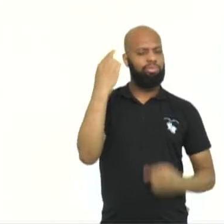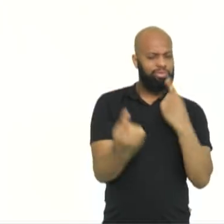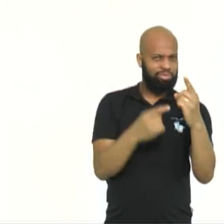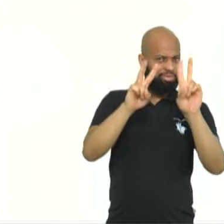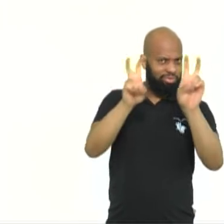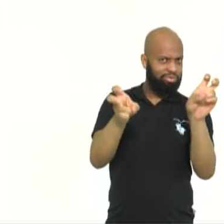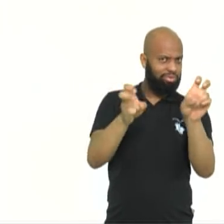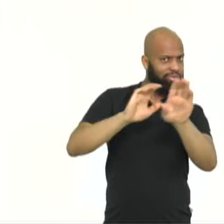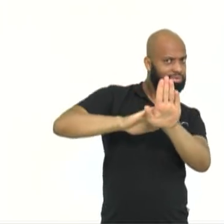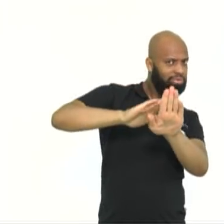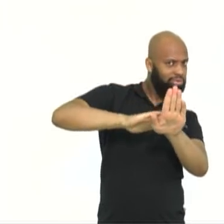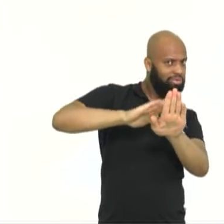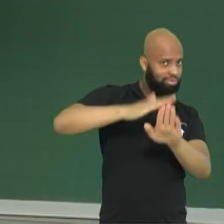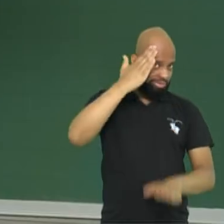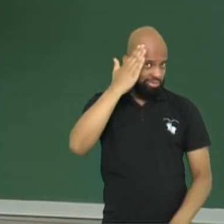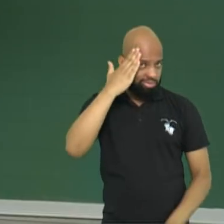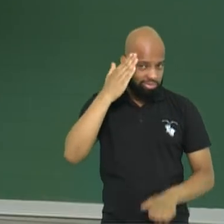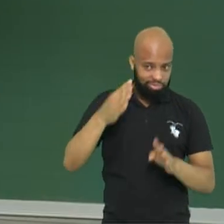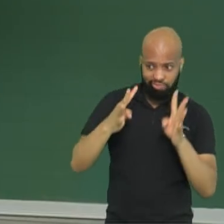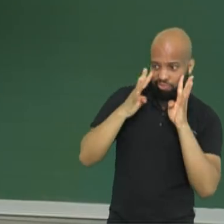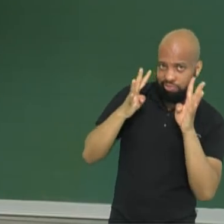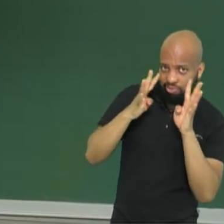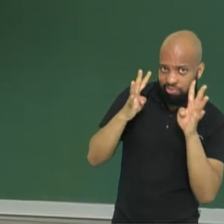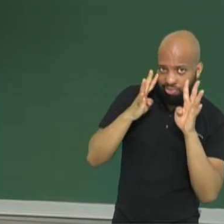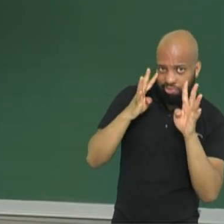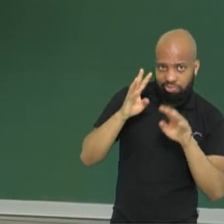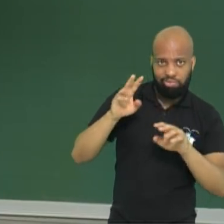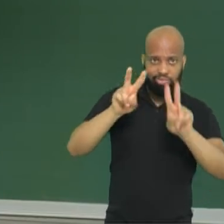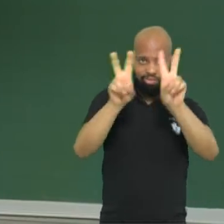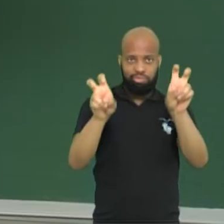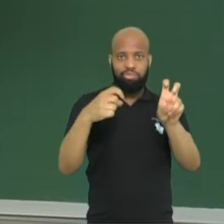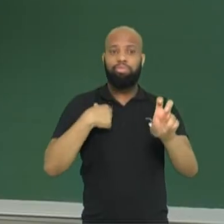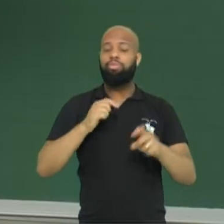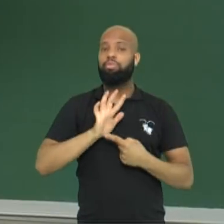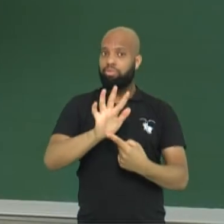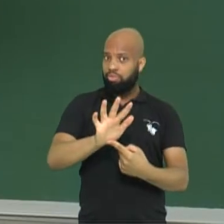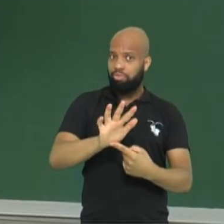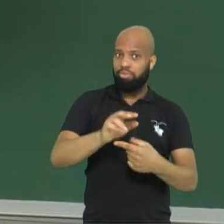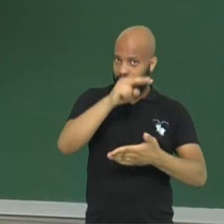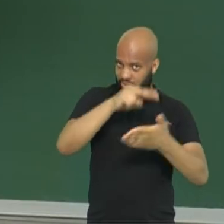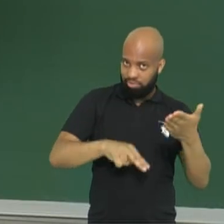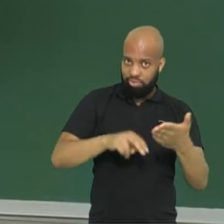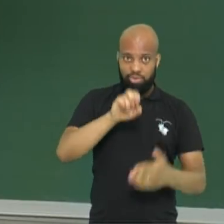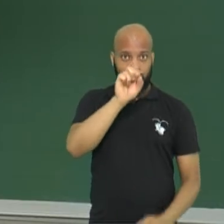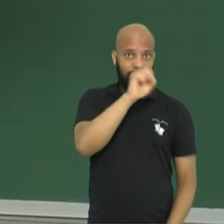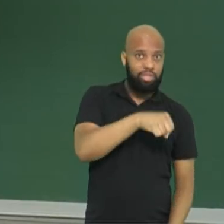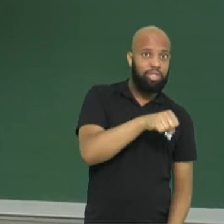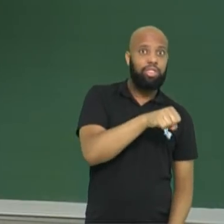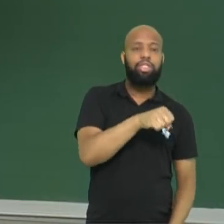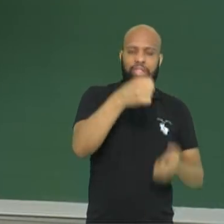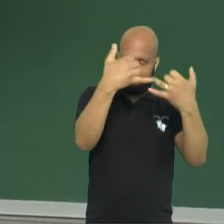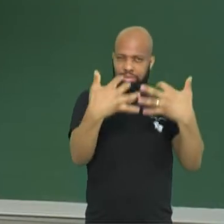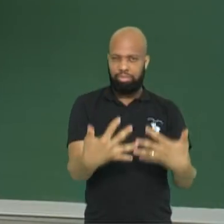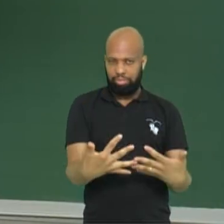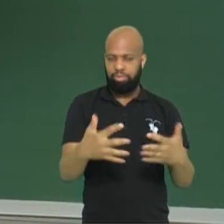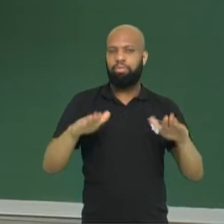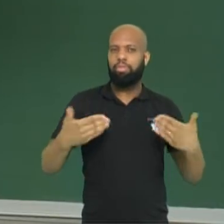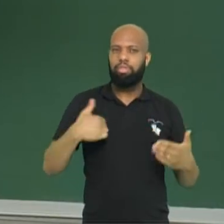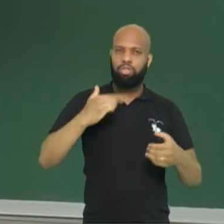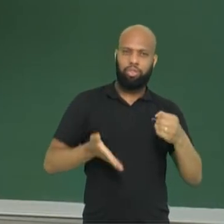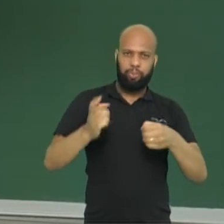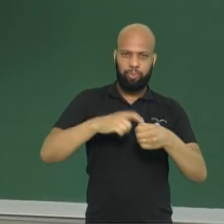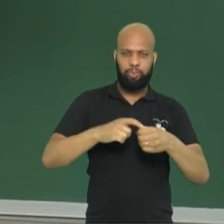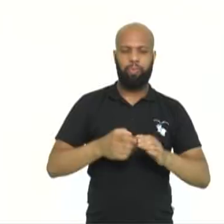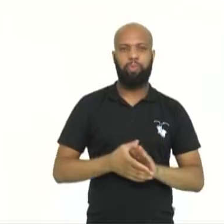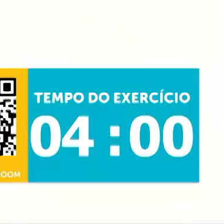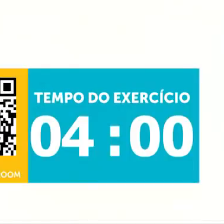esse tema? Você prestou atenção no tema da tirinha que eu acabei de ler? Sim? Explique então. Já